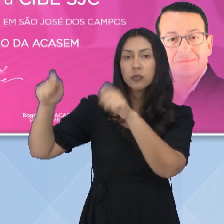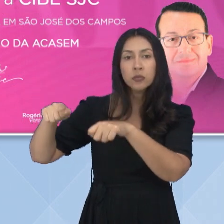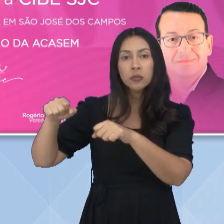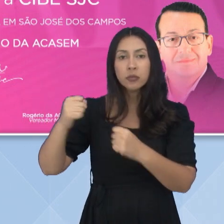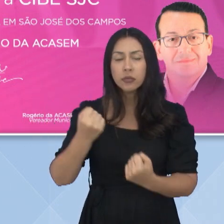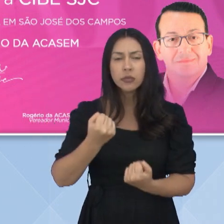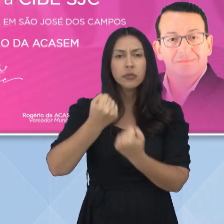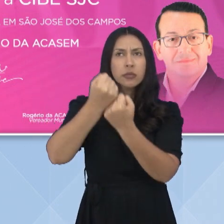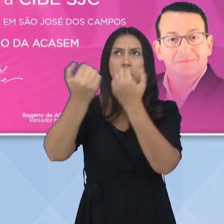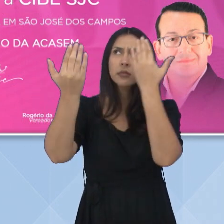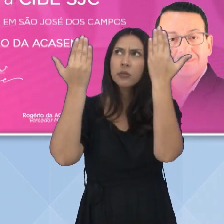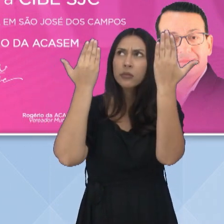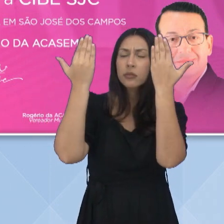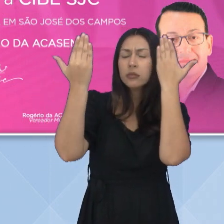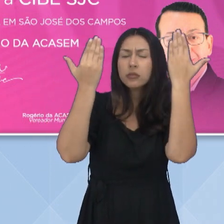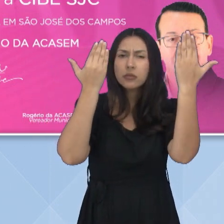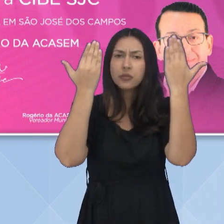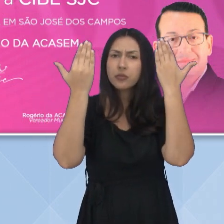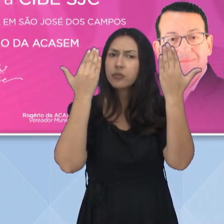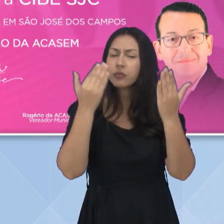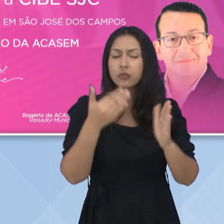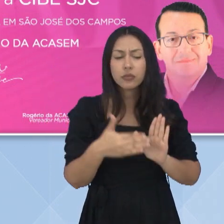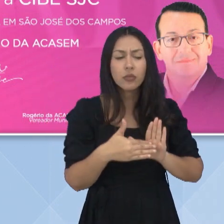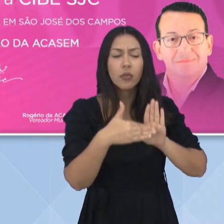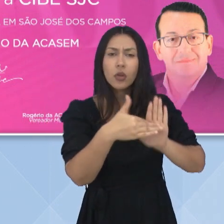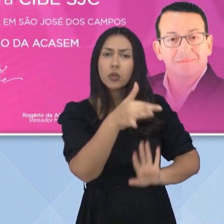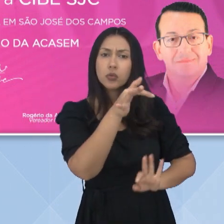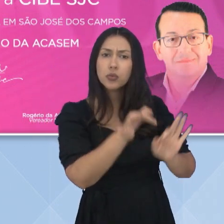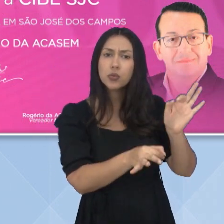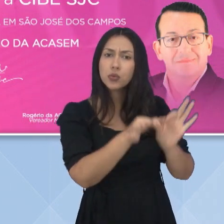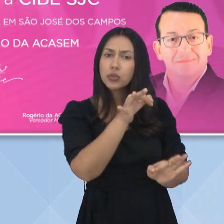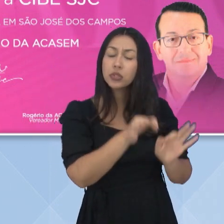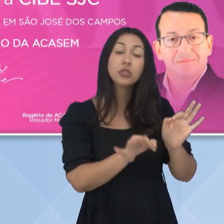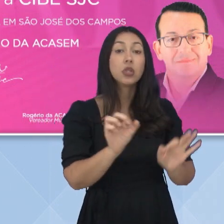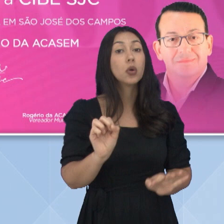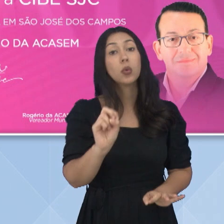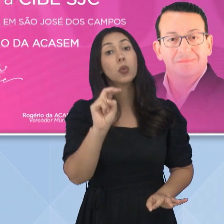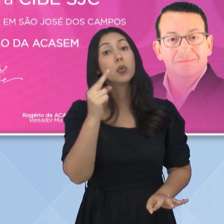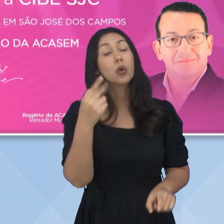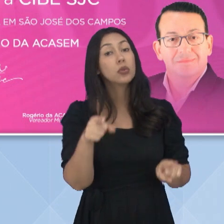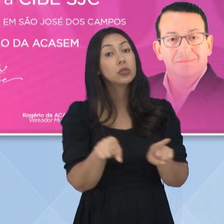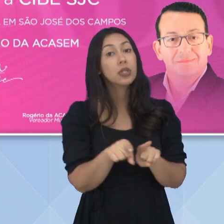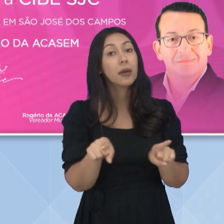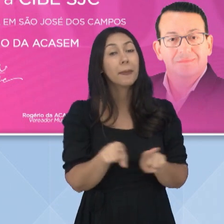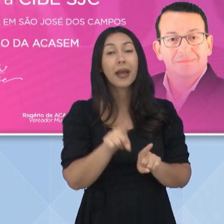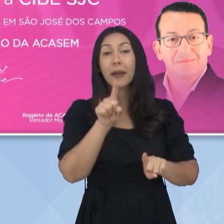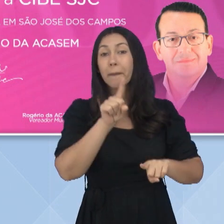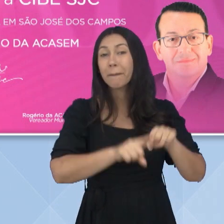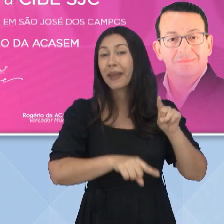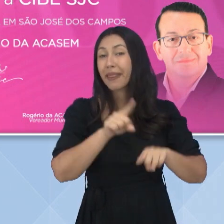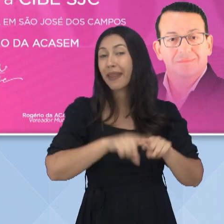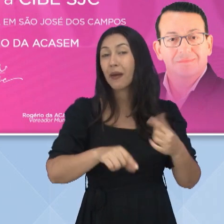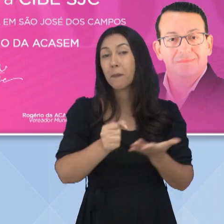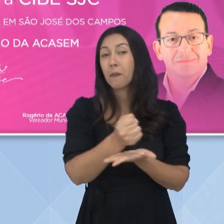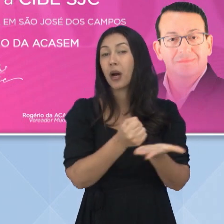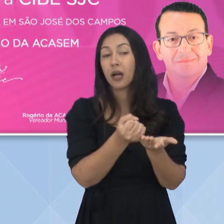apoio psicológico, assistência jurídica ou fornecimento de recursos